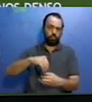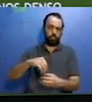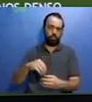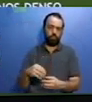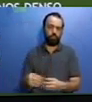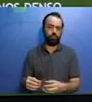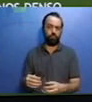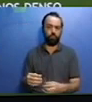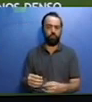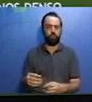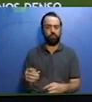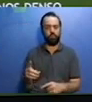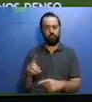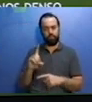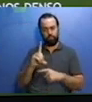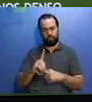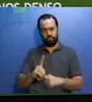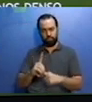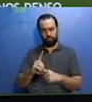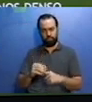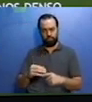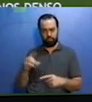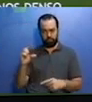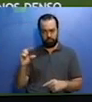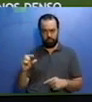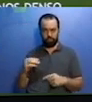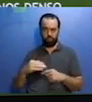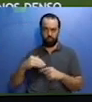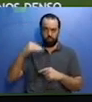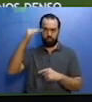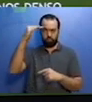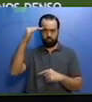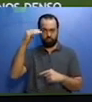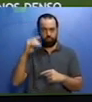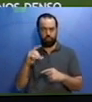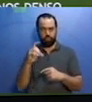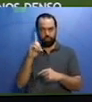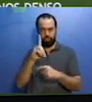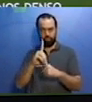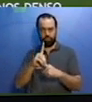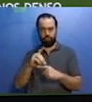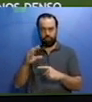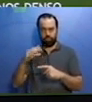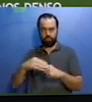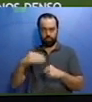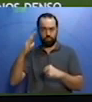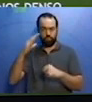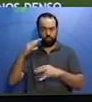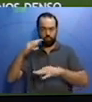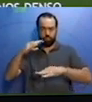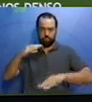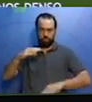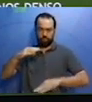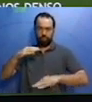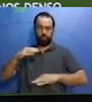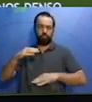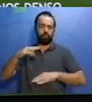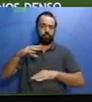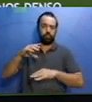O sólido menos denso ele flutua e o mais denso ele sedimenta. Então, ao adicionar água na